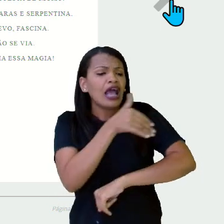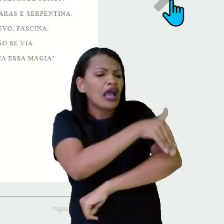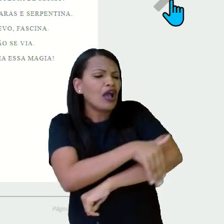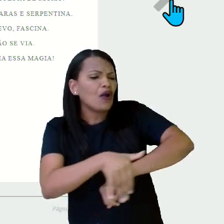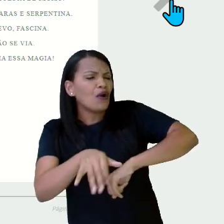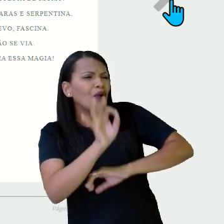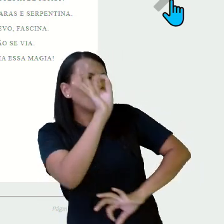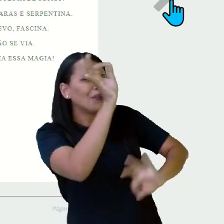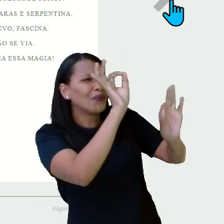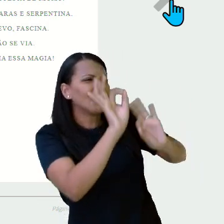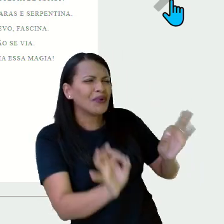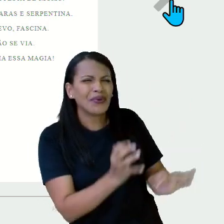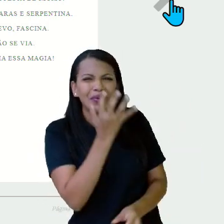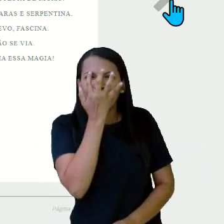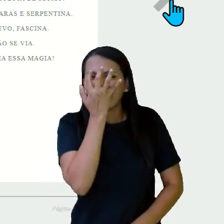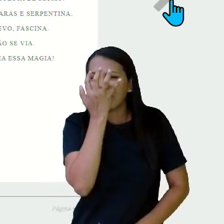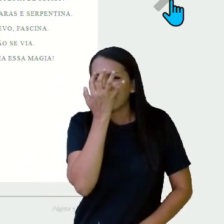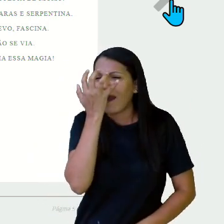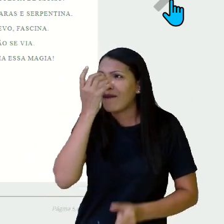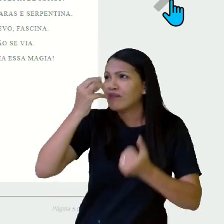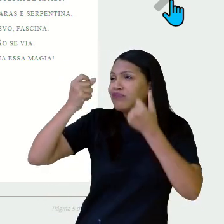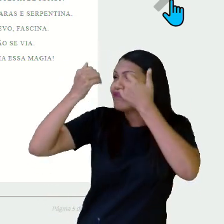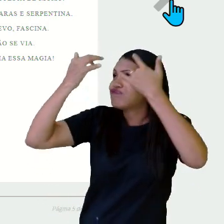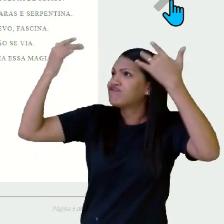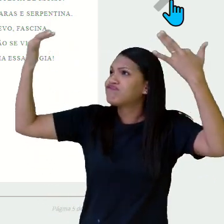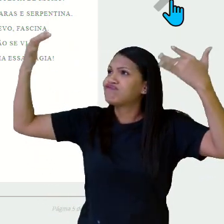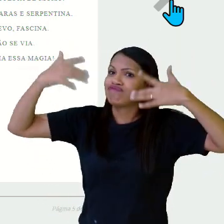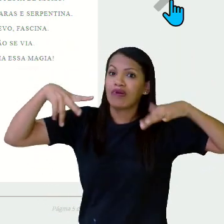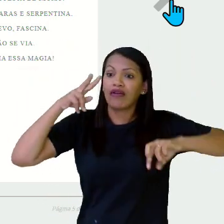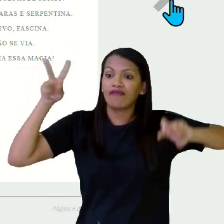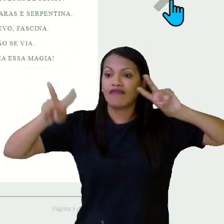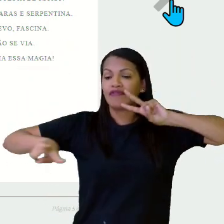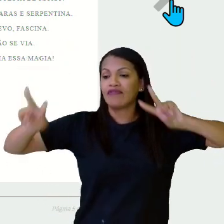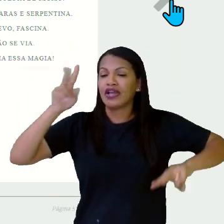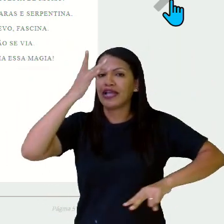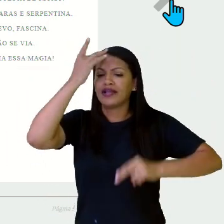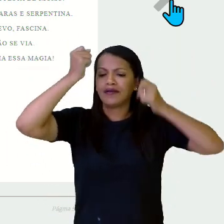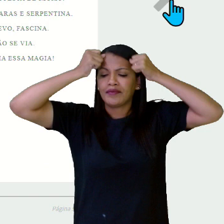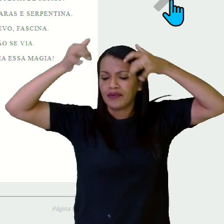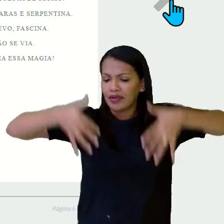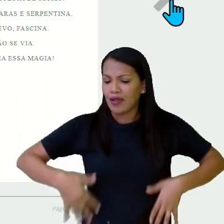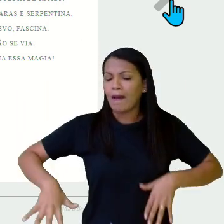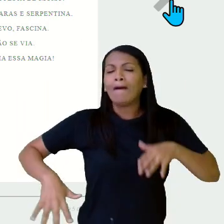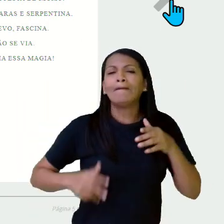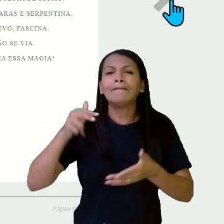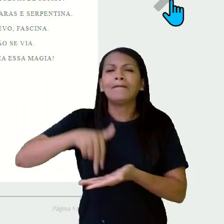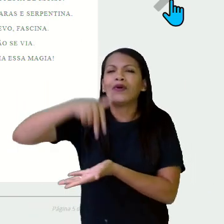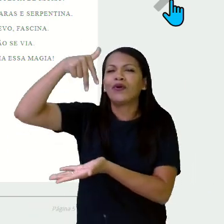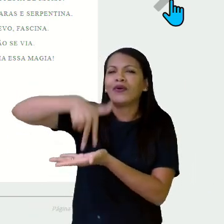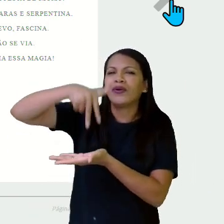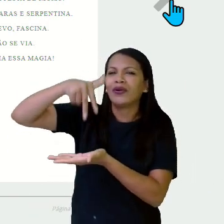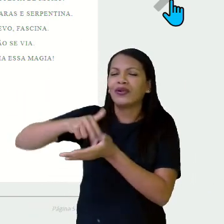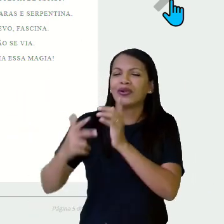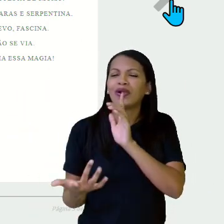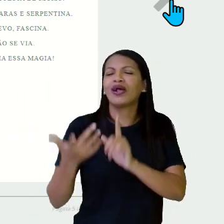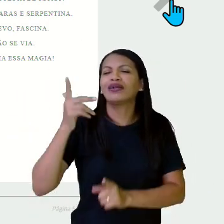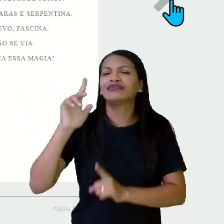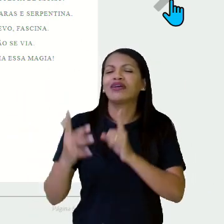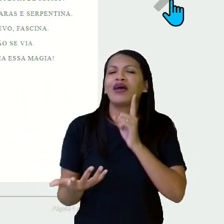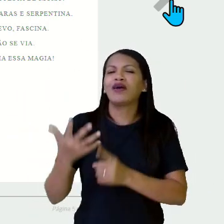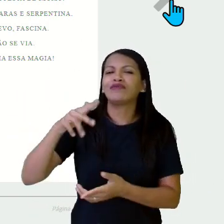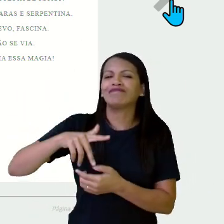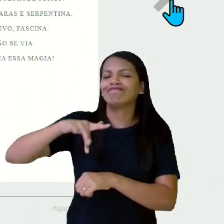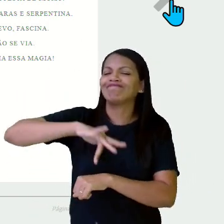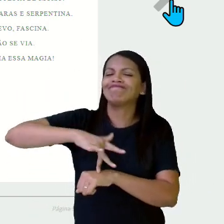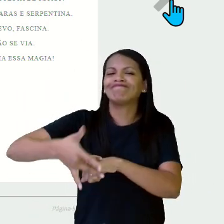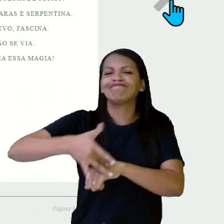enfeitadas, muitas máscaras e serpentina. Ver o povo fantasiado e pulando o frevo fascina. Era um dia especial,